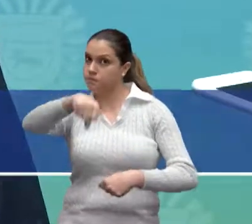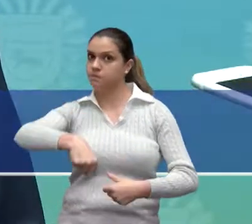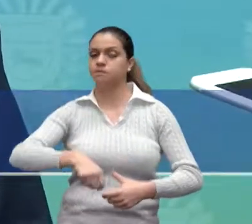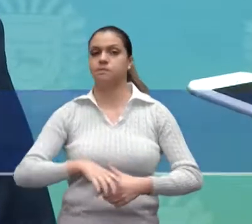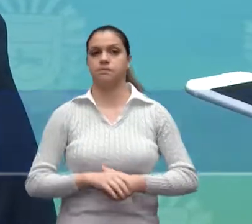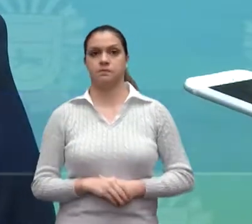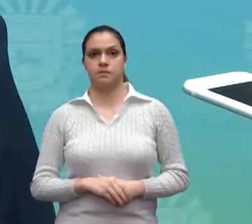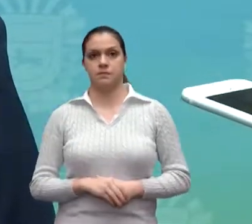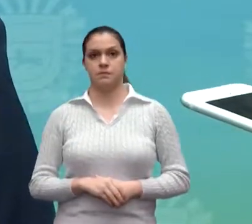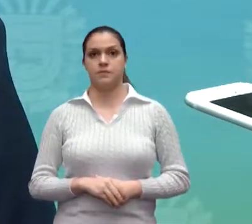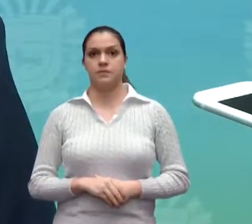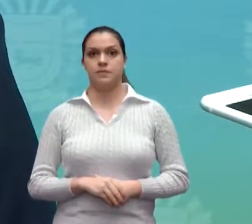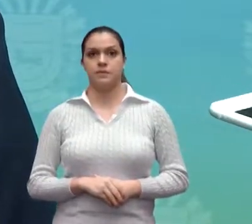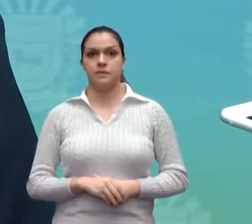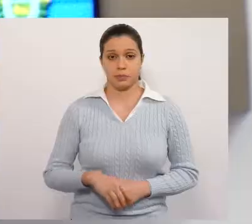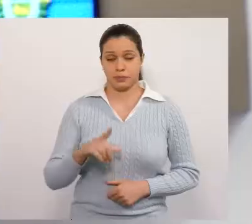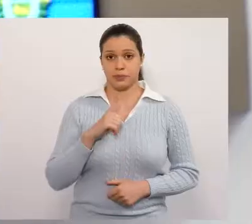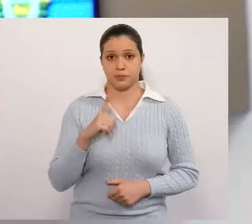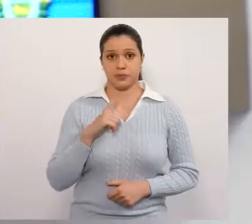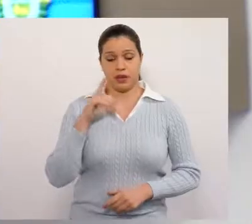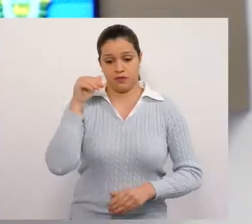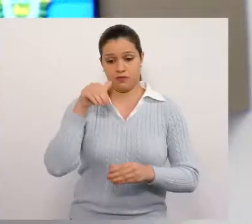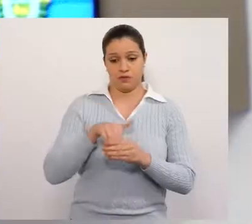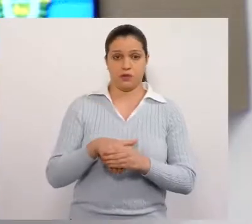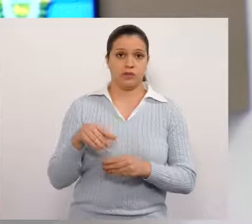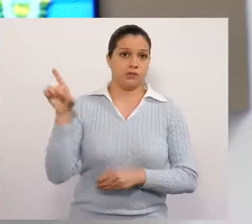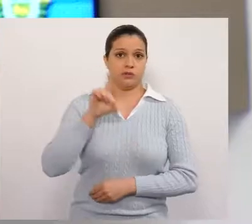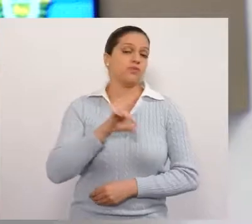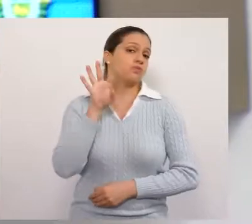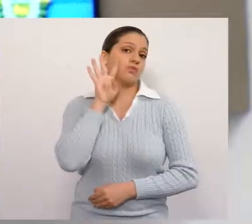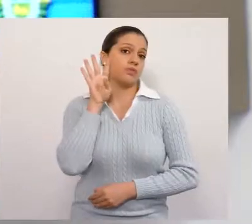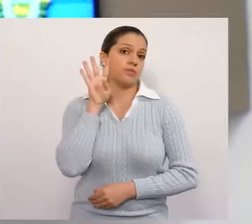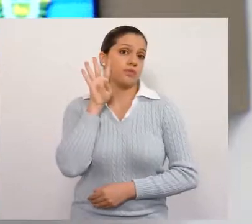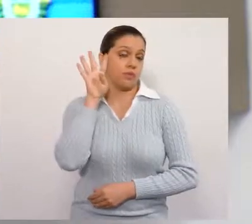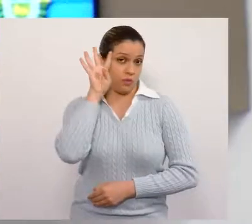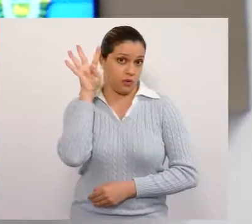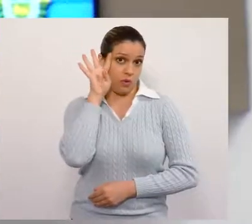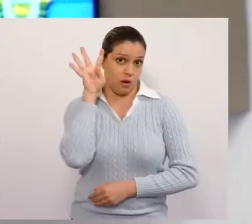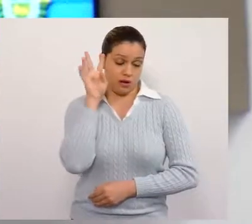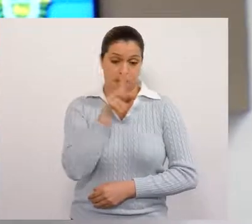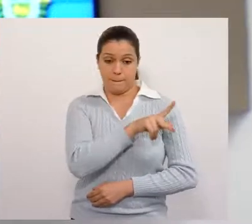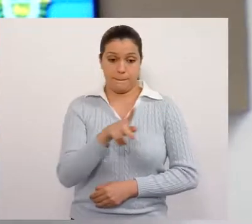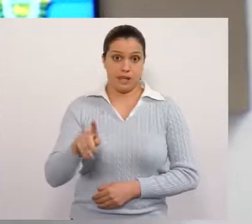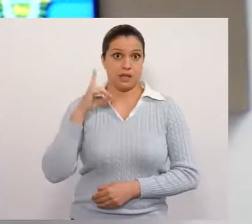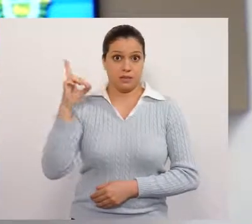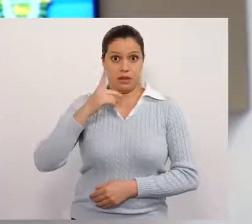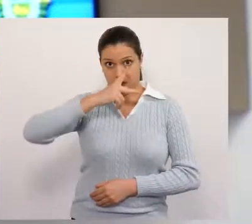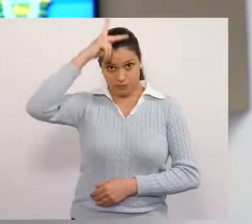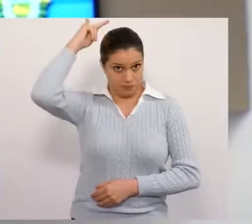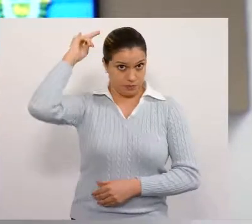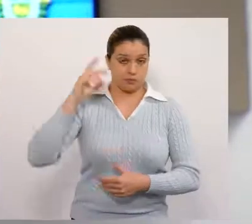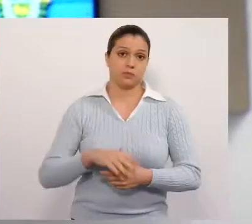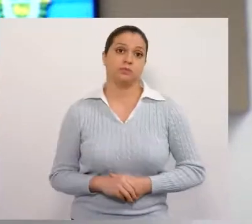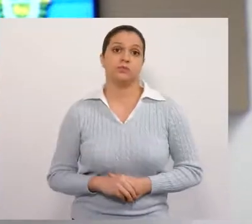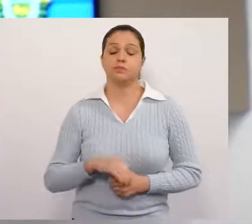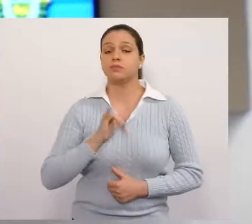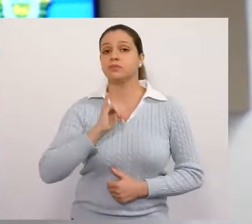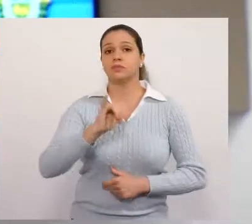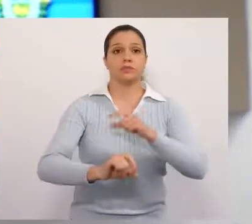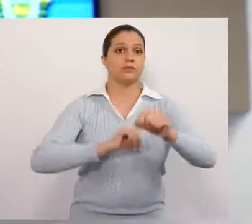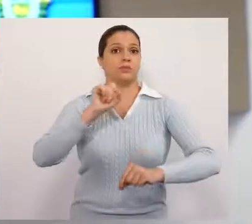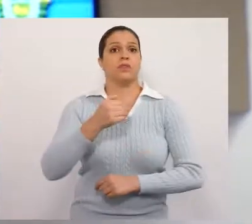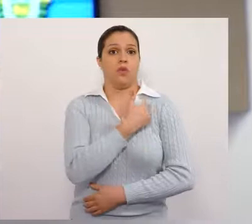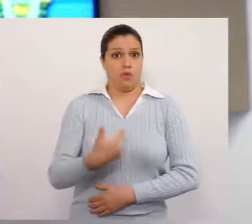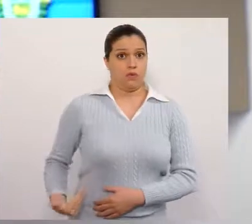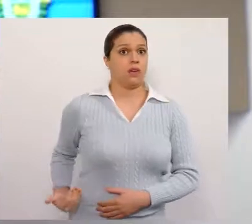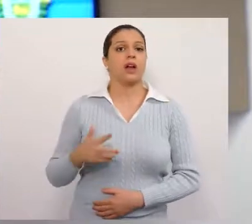cuidados que as igrejas devem ter. Durante a ordem do dia da quarta-feira, o presidente da Assembleia Legislativa, deputado Paulo